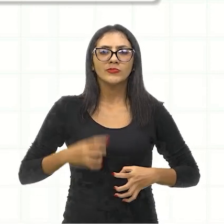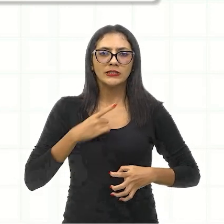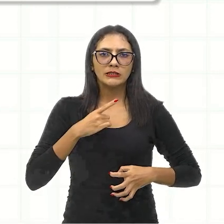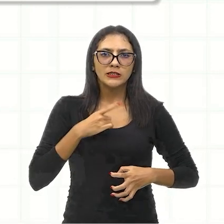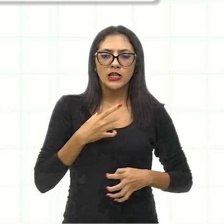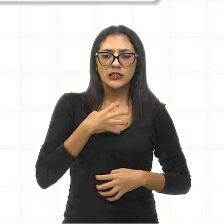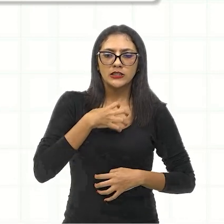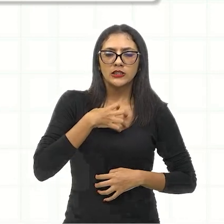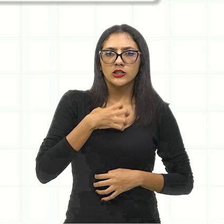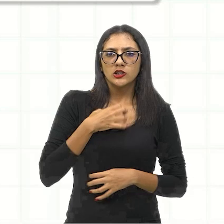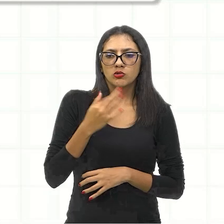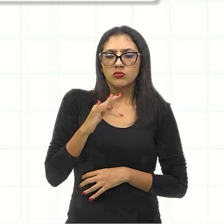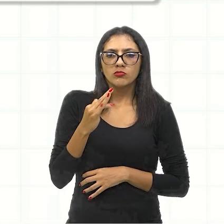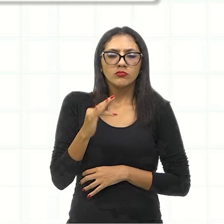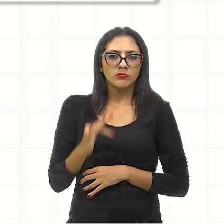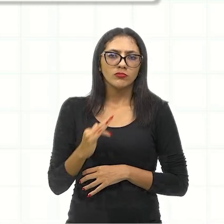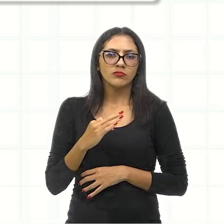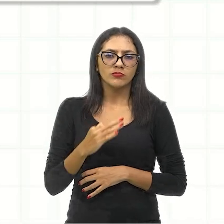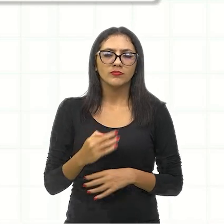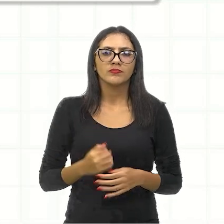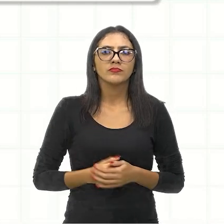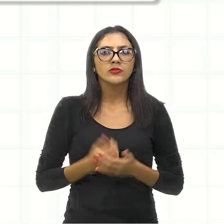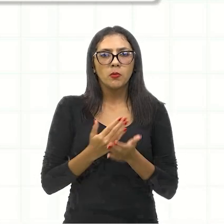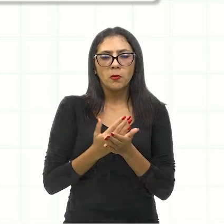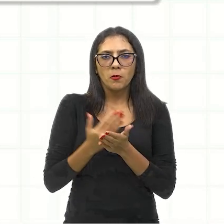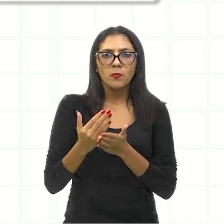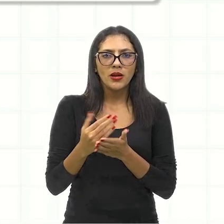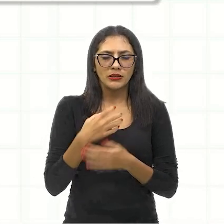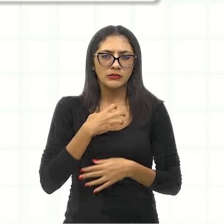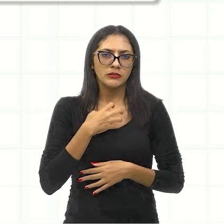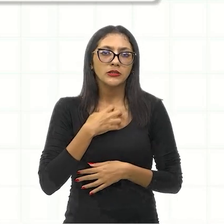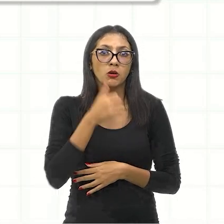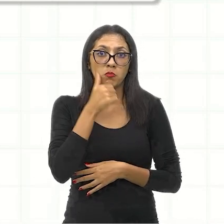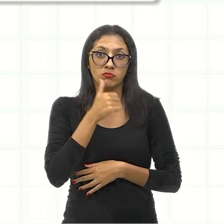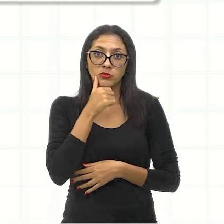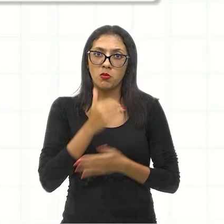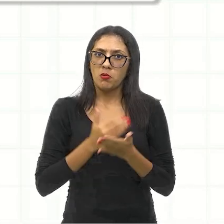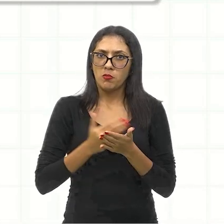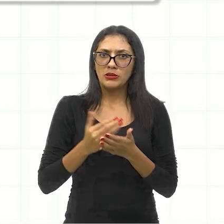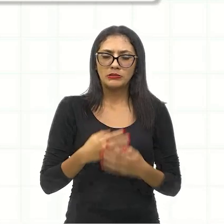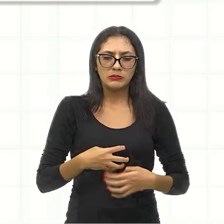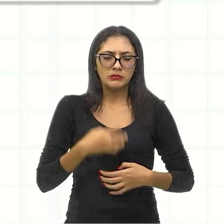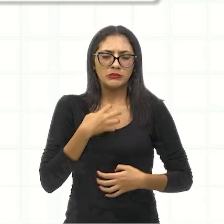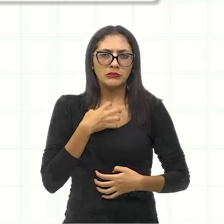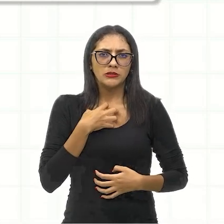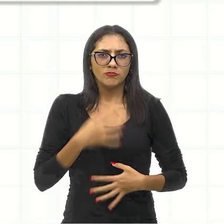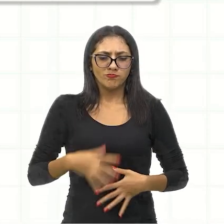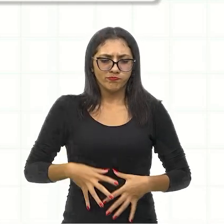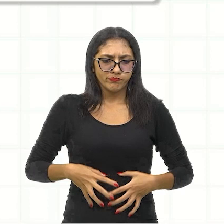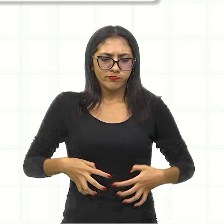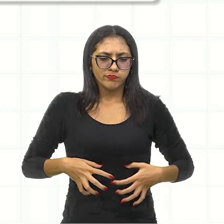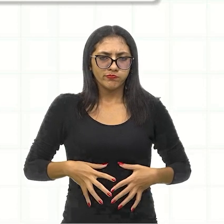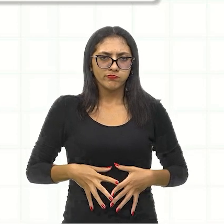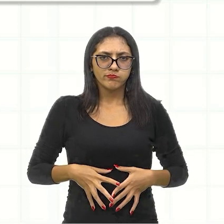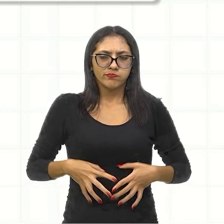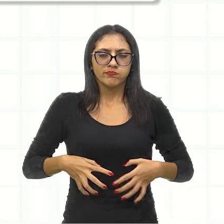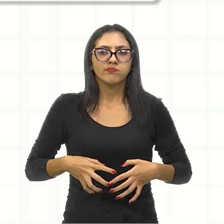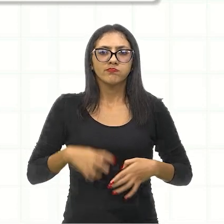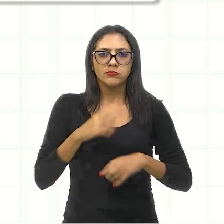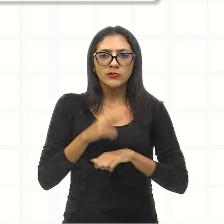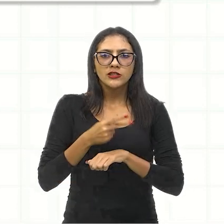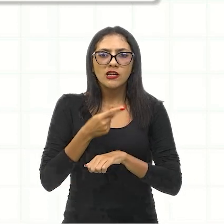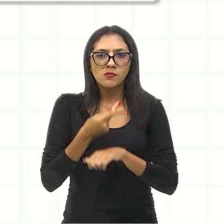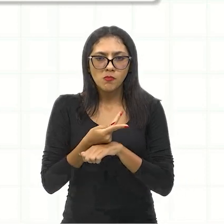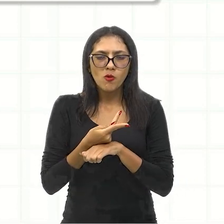dar à luz ali como a gente está observando. Então, tem o início das contrações, você observa nesse nosso esquema aí, ó, e depois tem